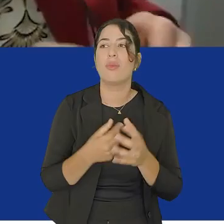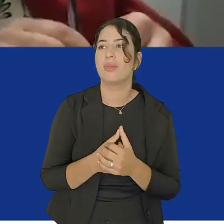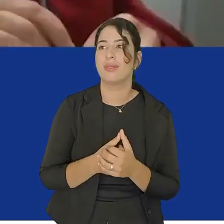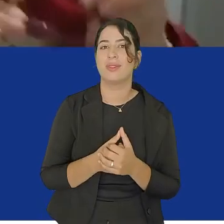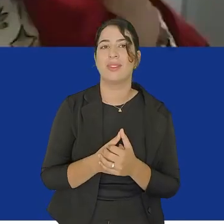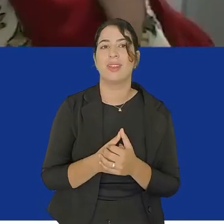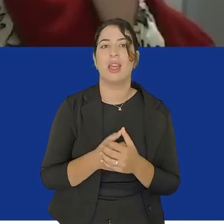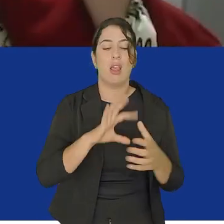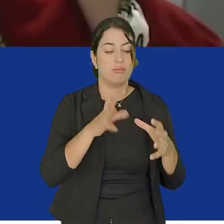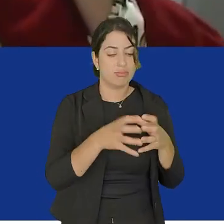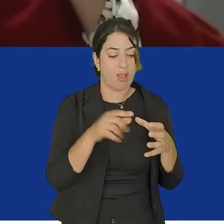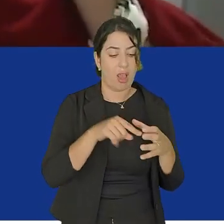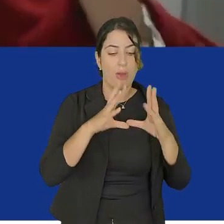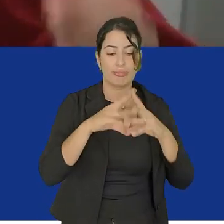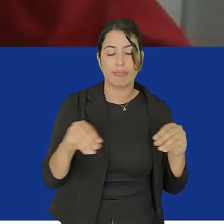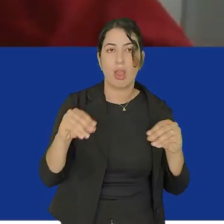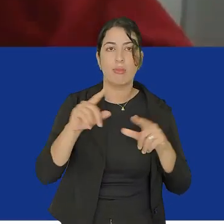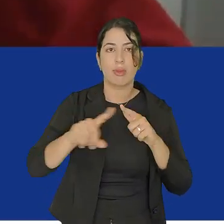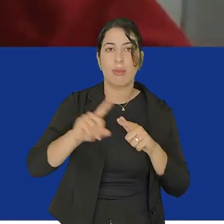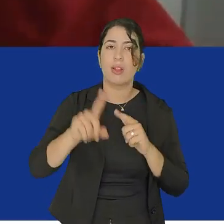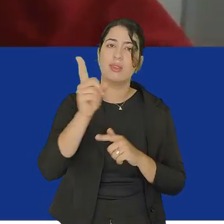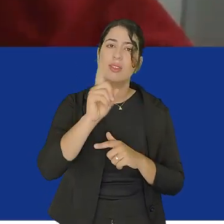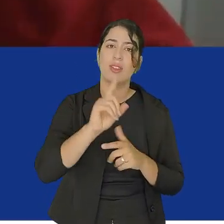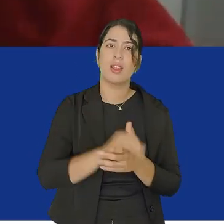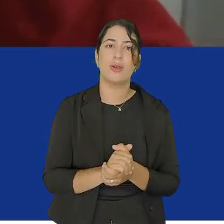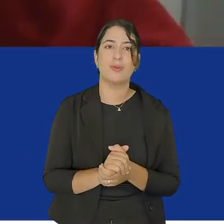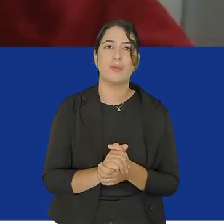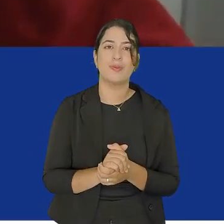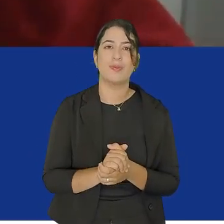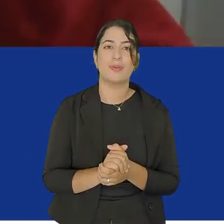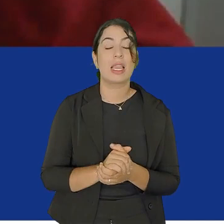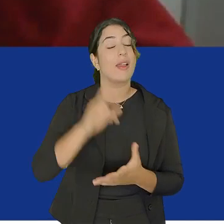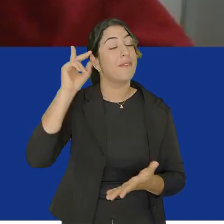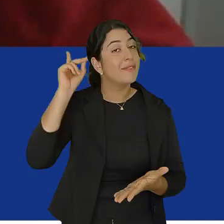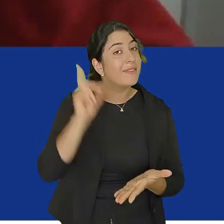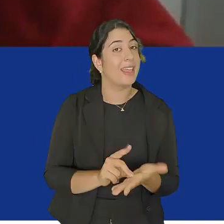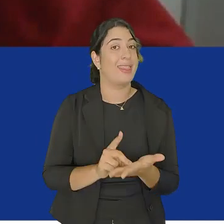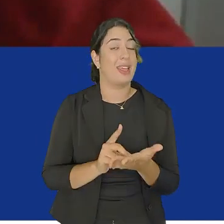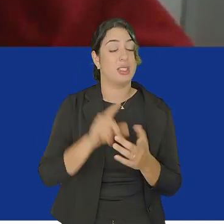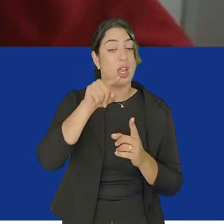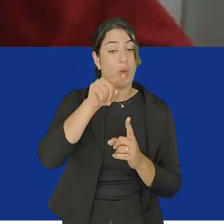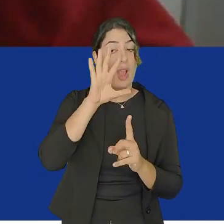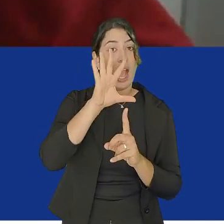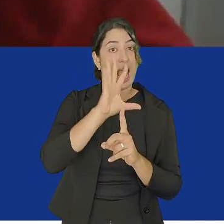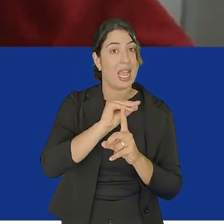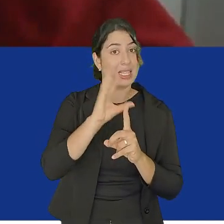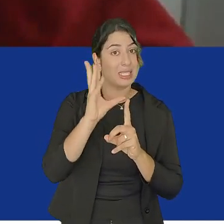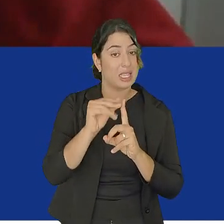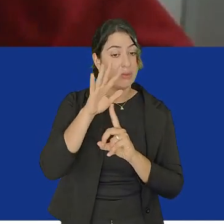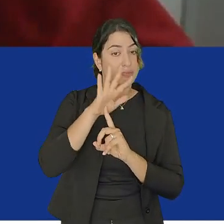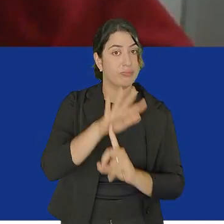mas não é ela que vai resolver o problema. Na verdade, gente, assédio é